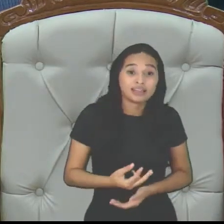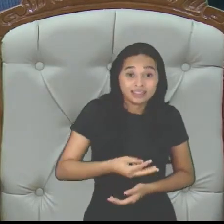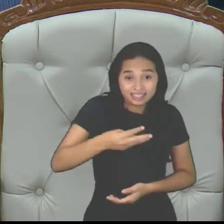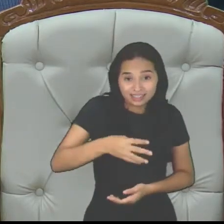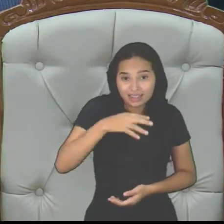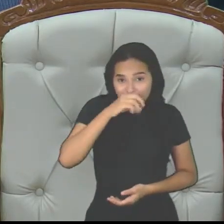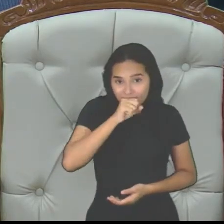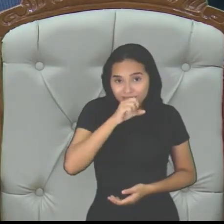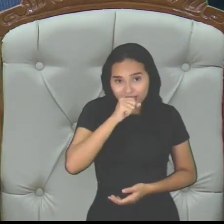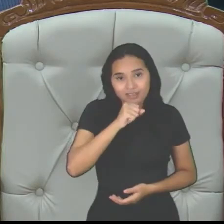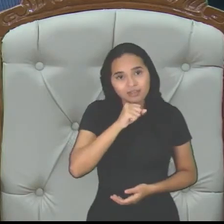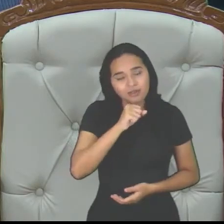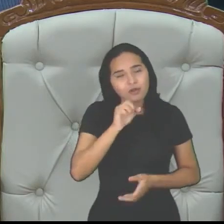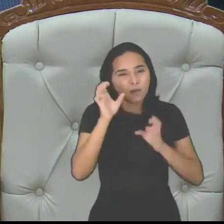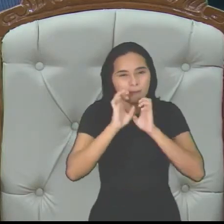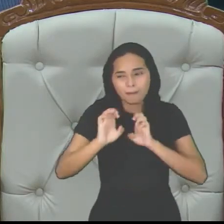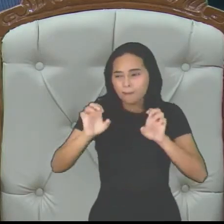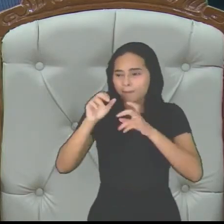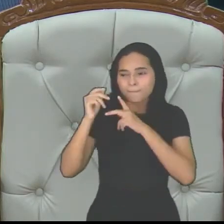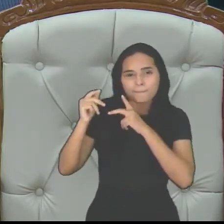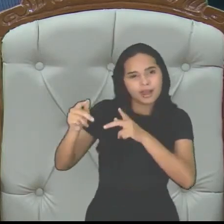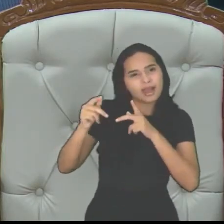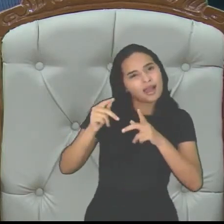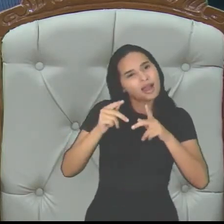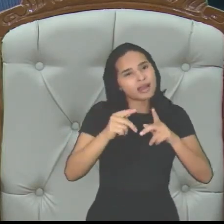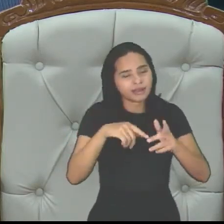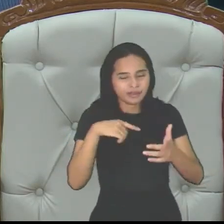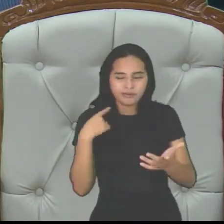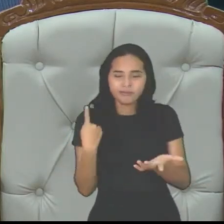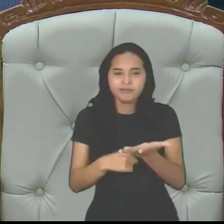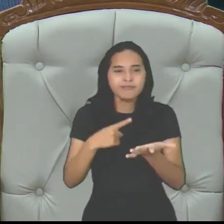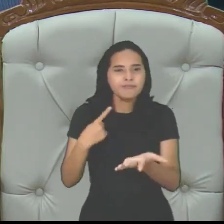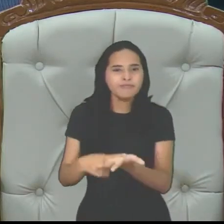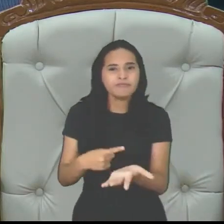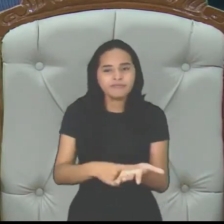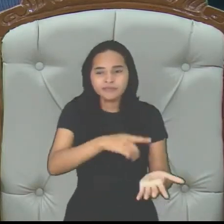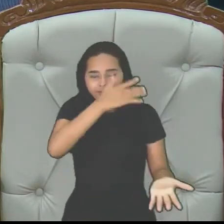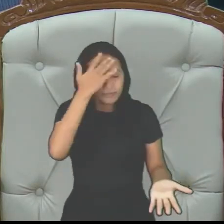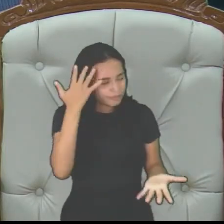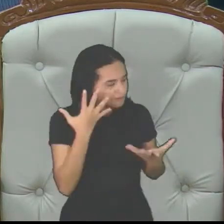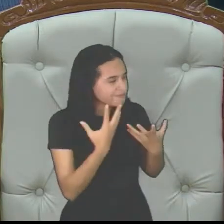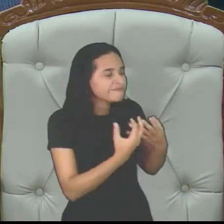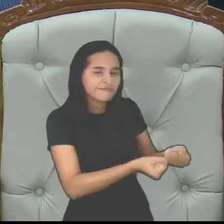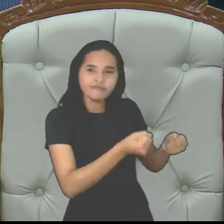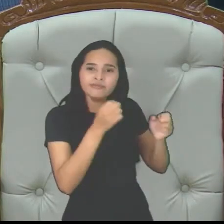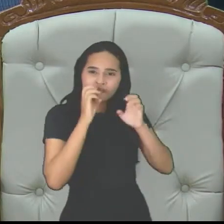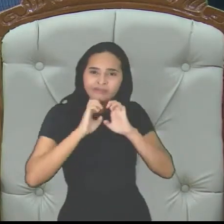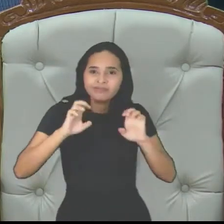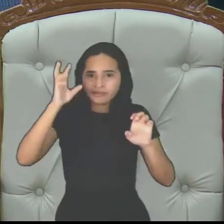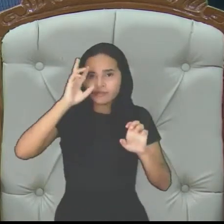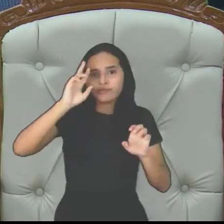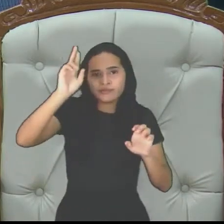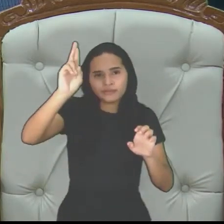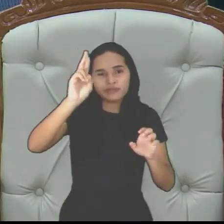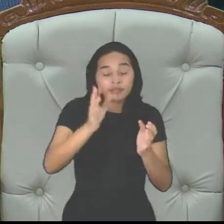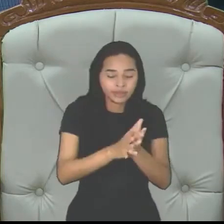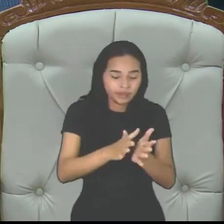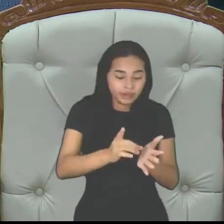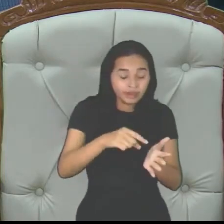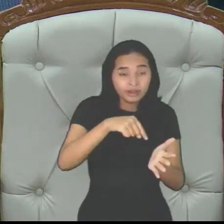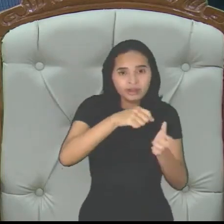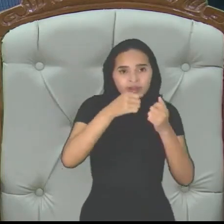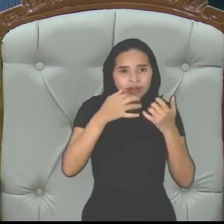evangelho foi pregado, confirmado, e as pessoas creram no evangelho do Senhor. A Bíblia diz que